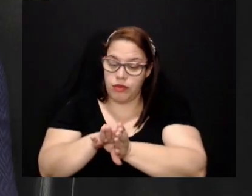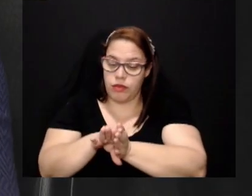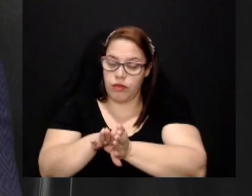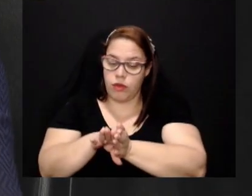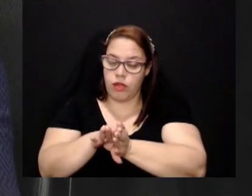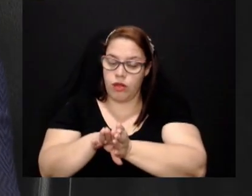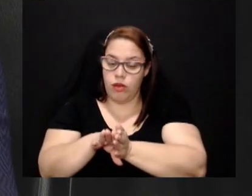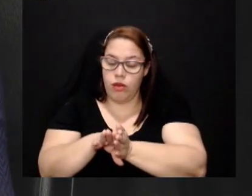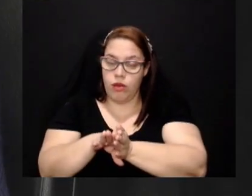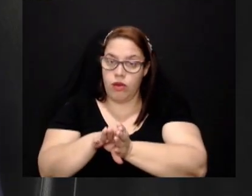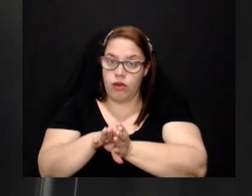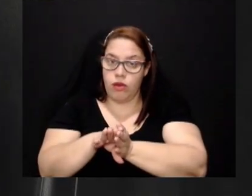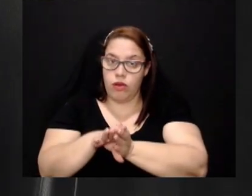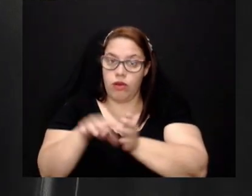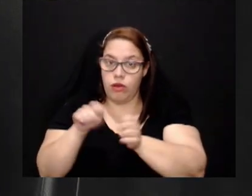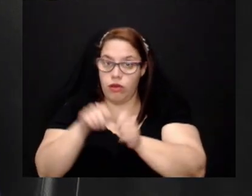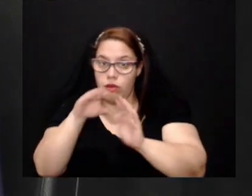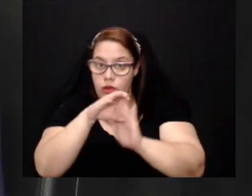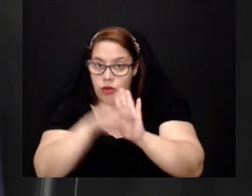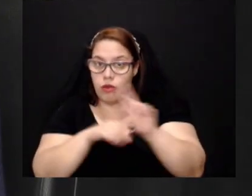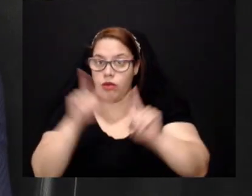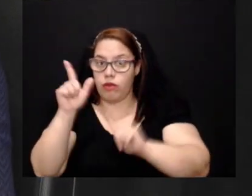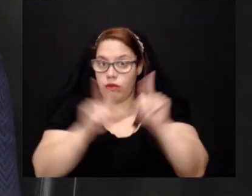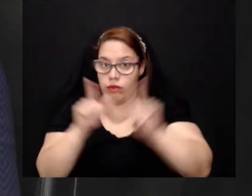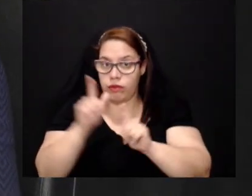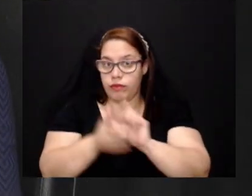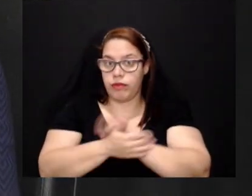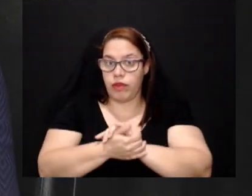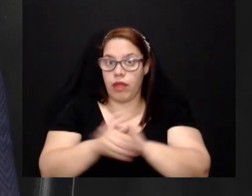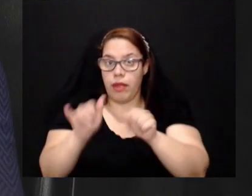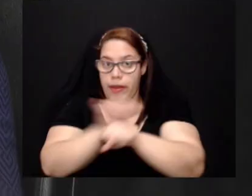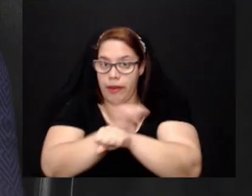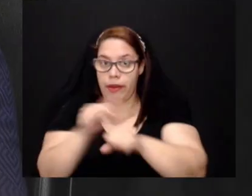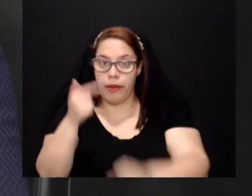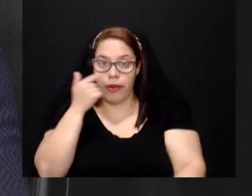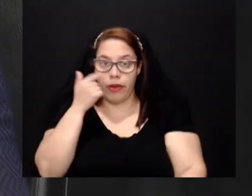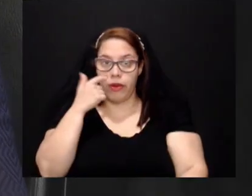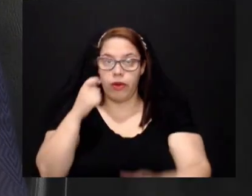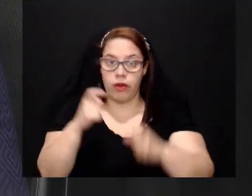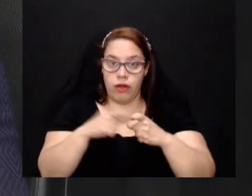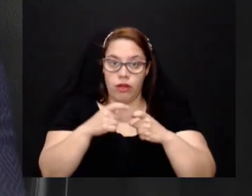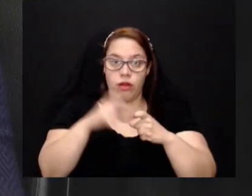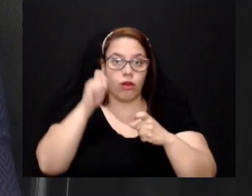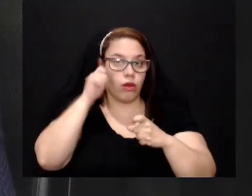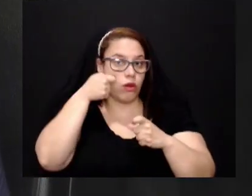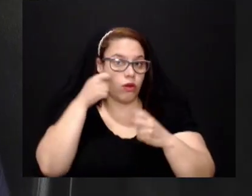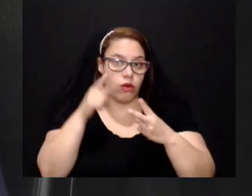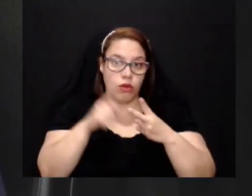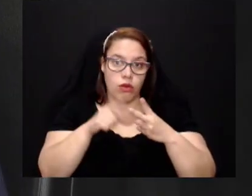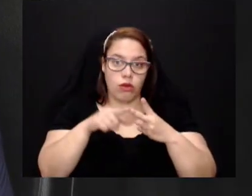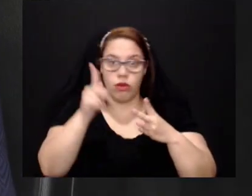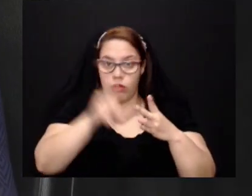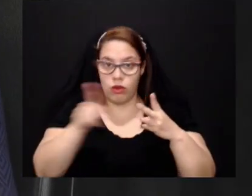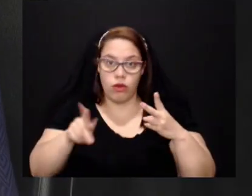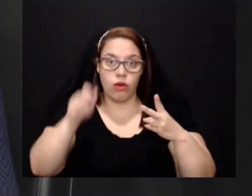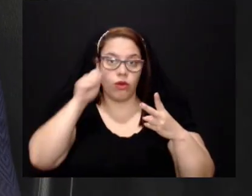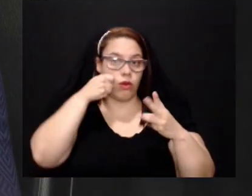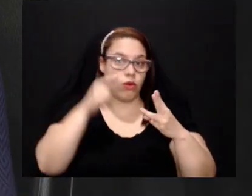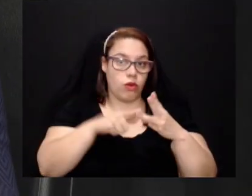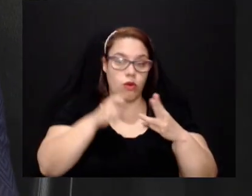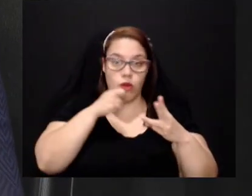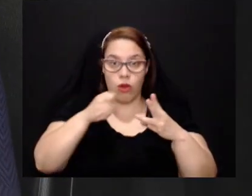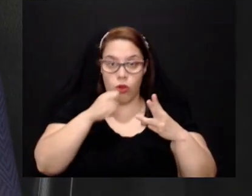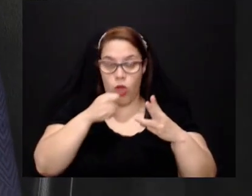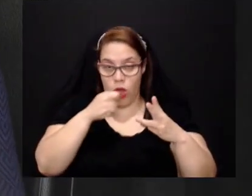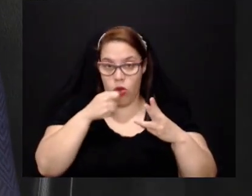vai ver um programa de televisão, vai ver no YouTube, se ela vê um médico negro, se ela vê uma professora negra, uma jornalista negra,